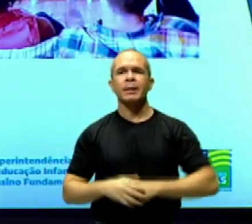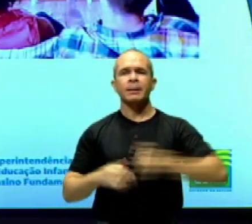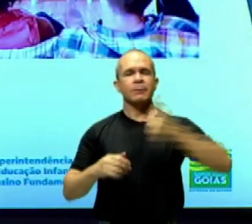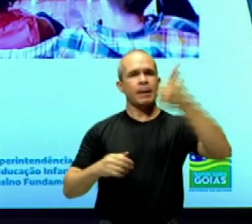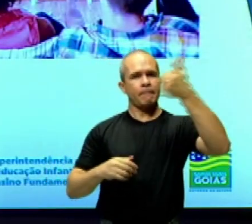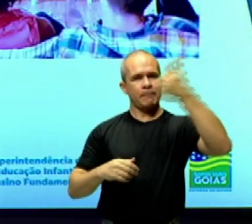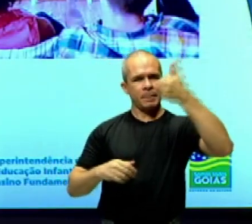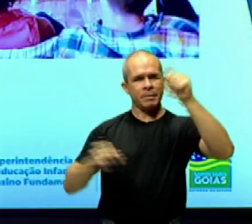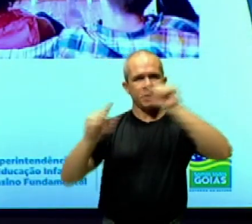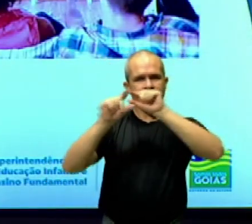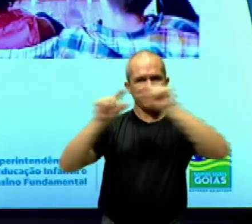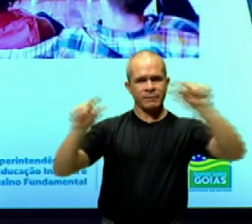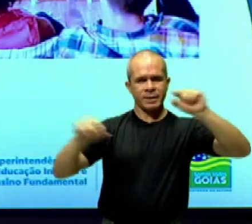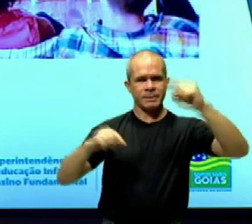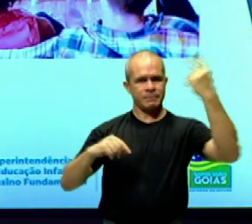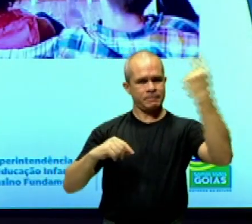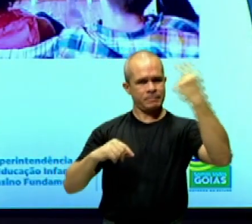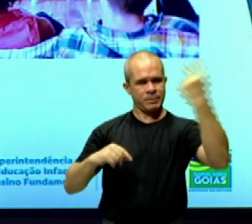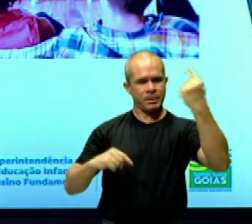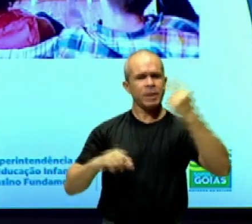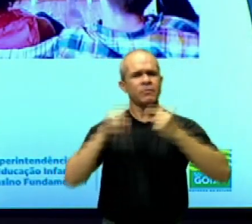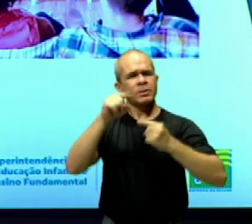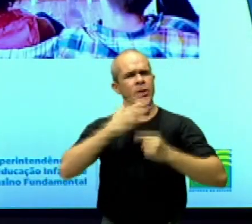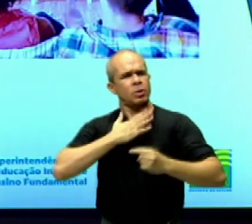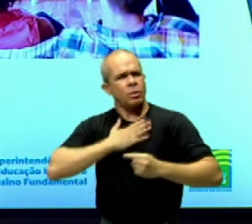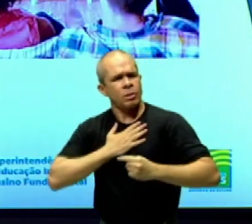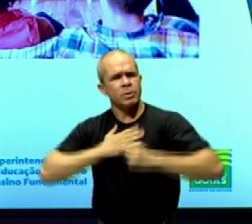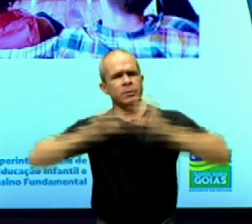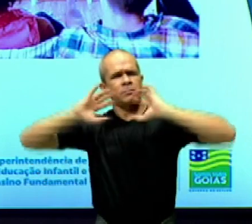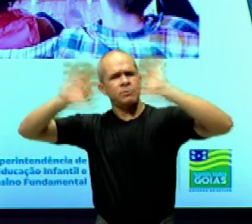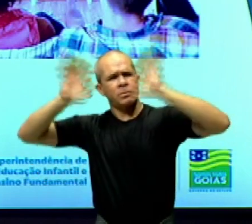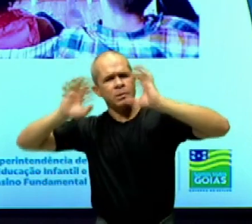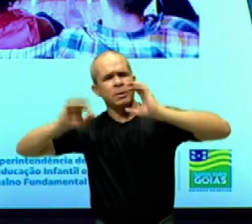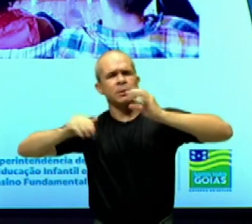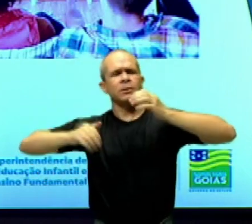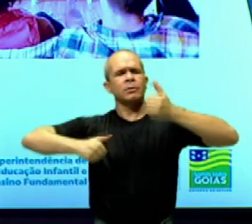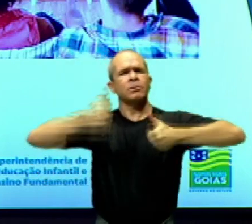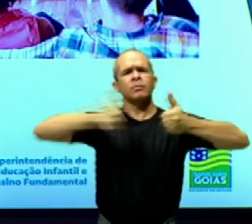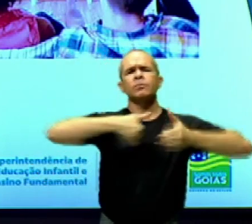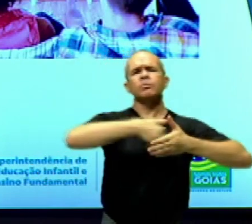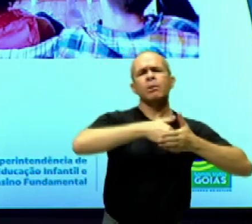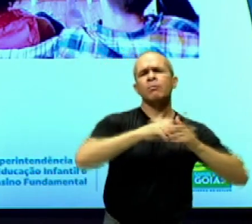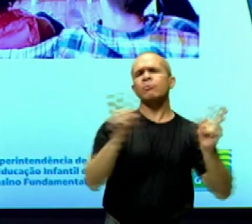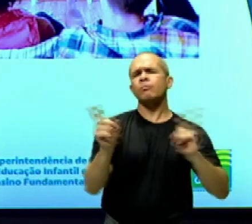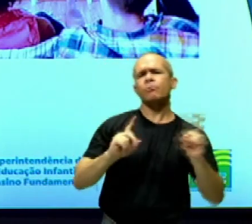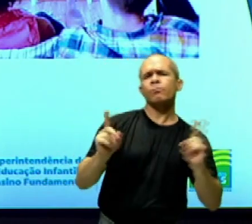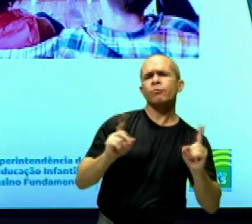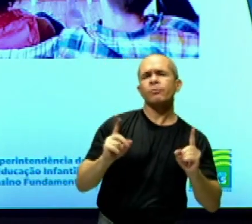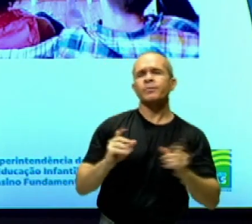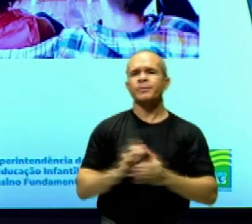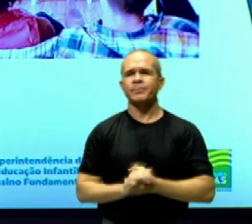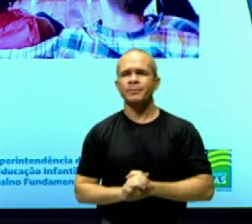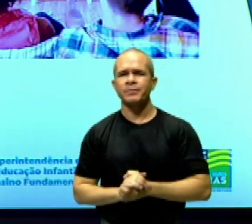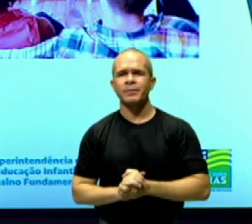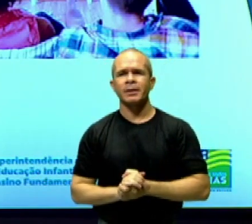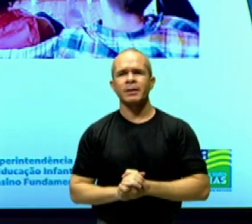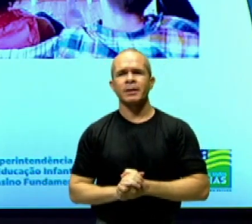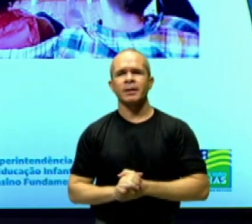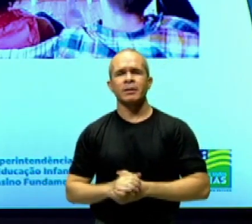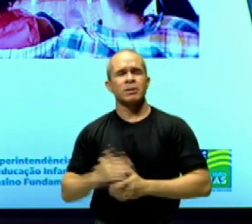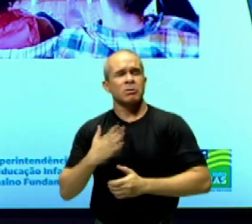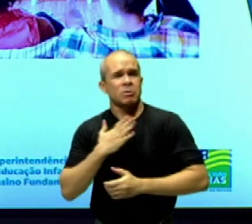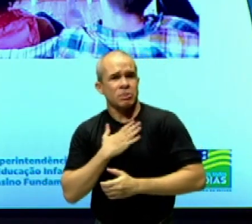like soccer or volleyball? Do you like soccer or volleyball? I like